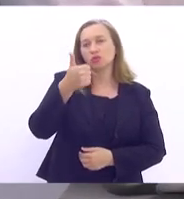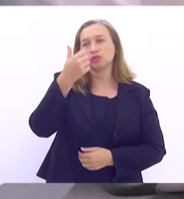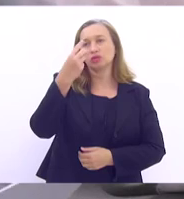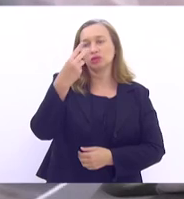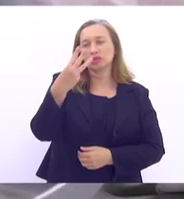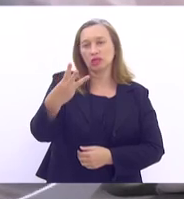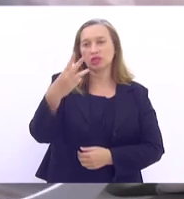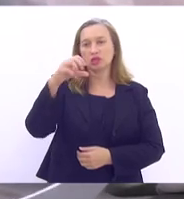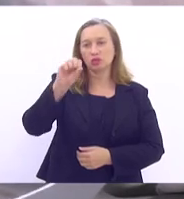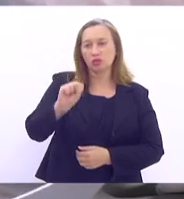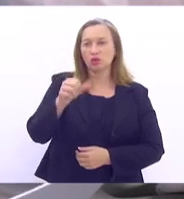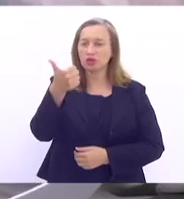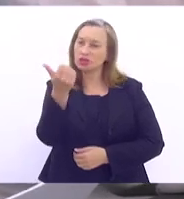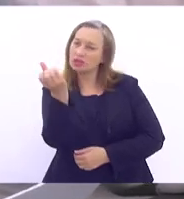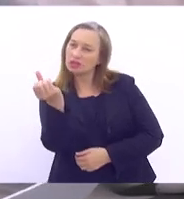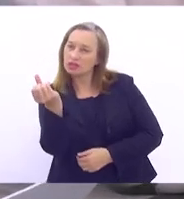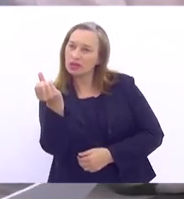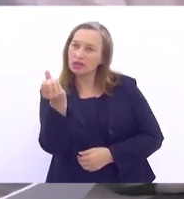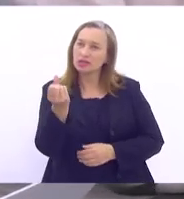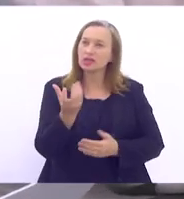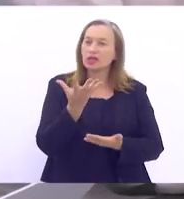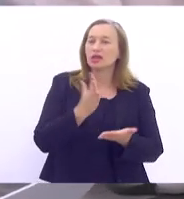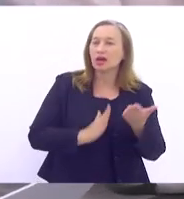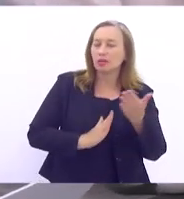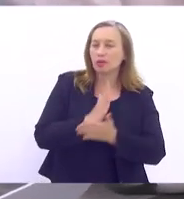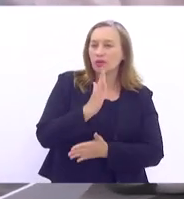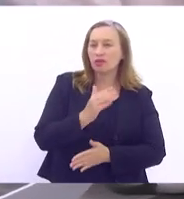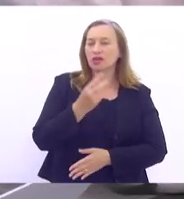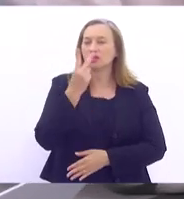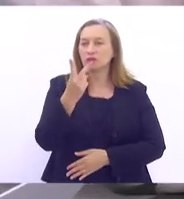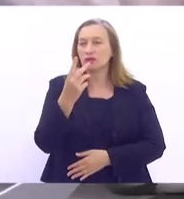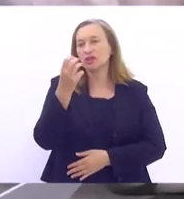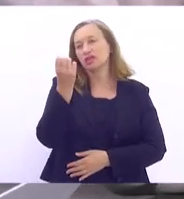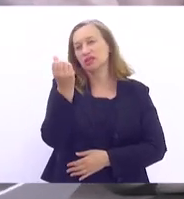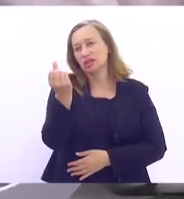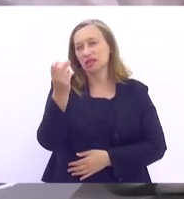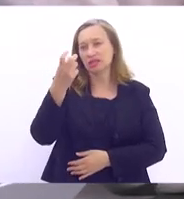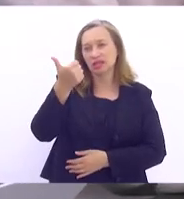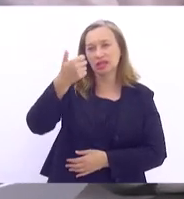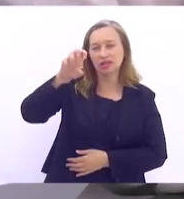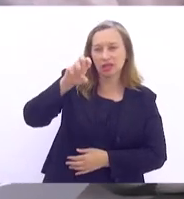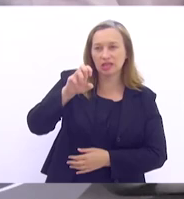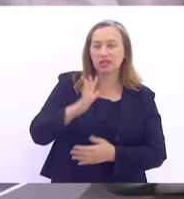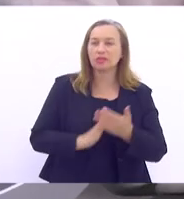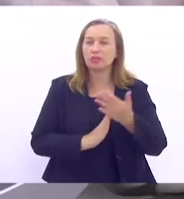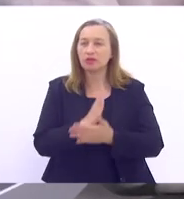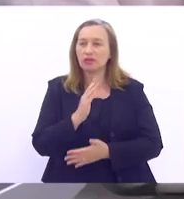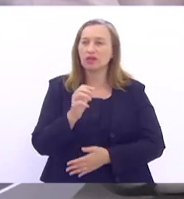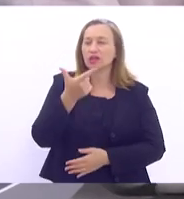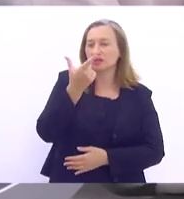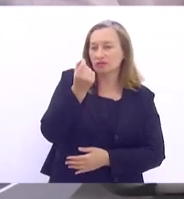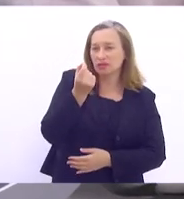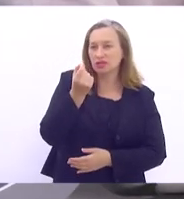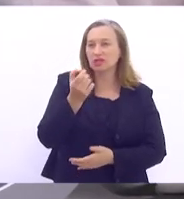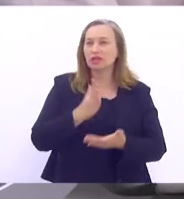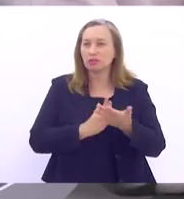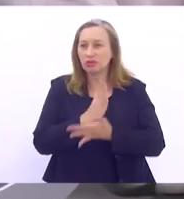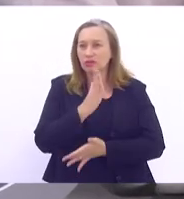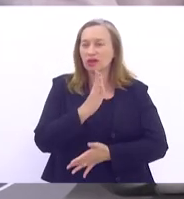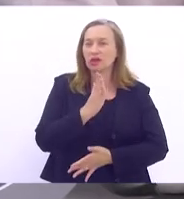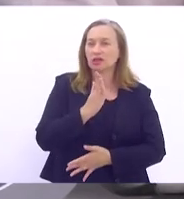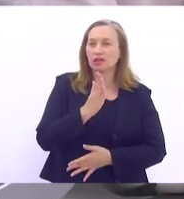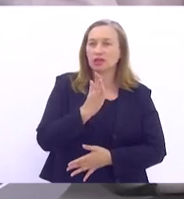16, favorável com subemenda aglutinativas às emendas 2, 6 e 15, favorável com subemenda à emenda 20, favorável com